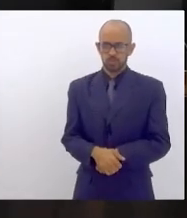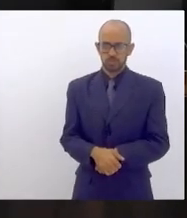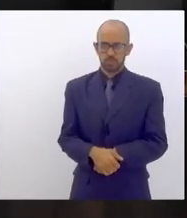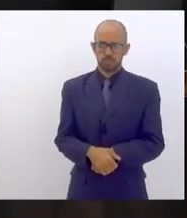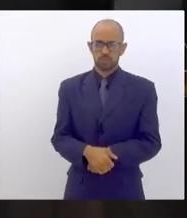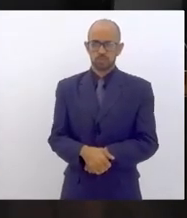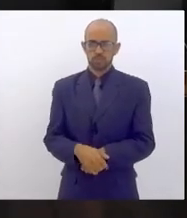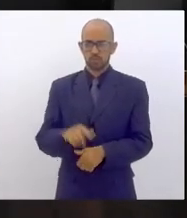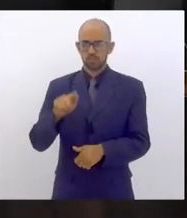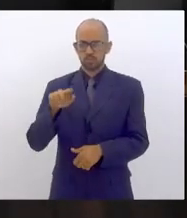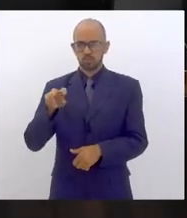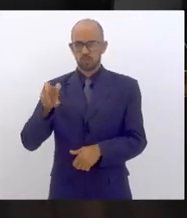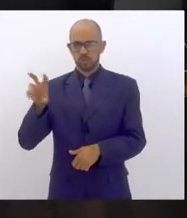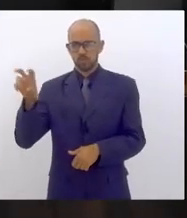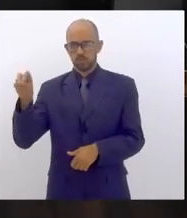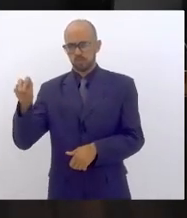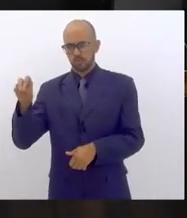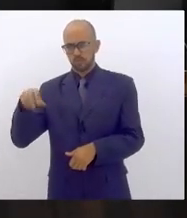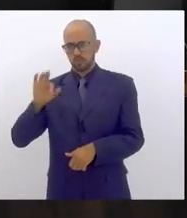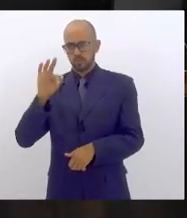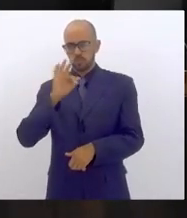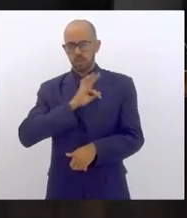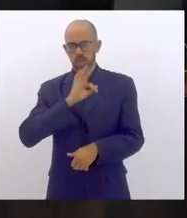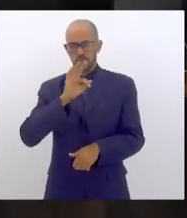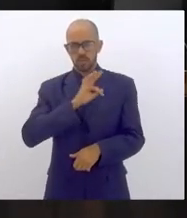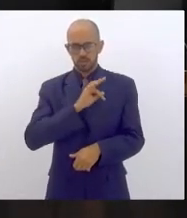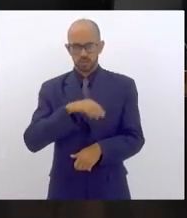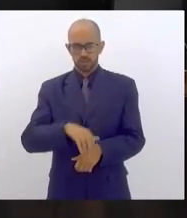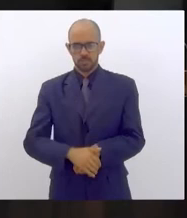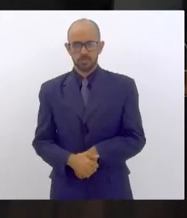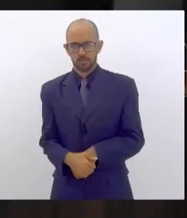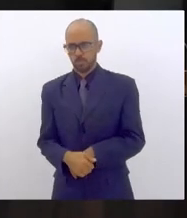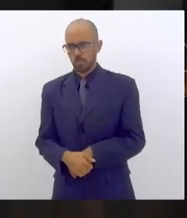estão inscritos Gustavo Schmidt, Marta Rocha,